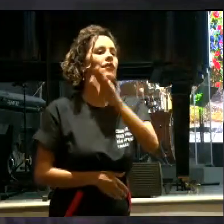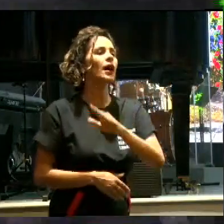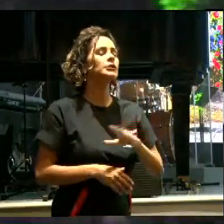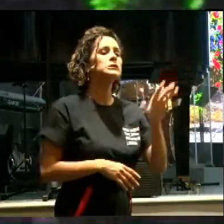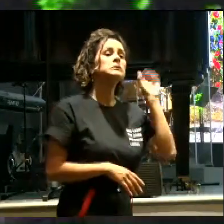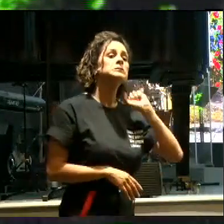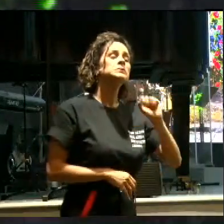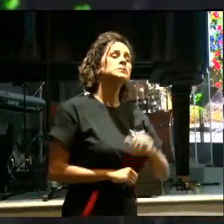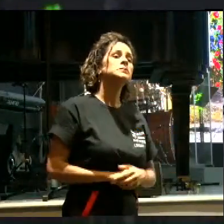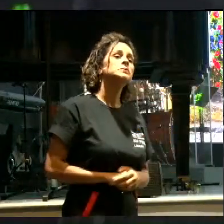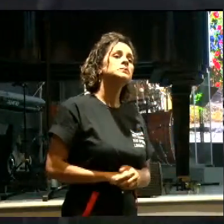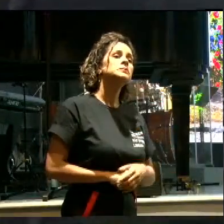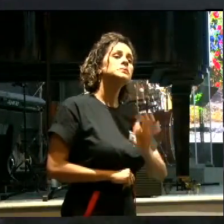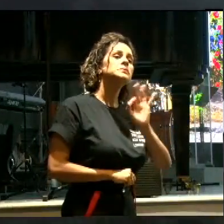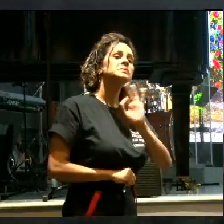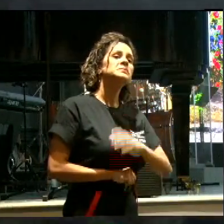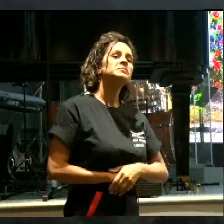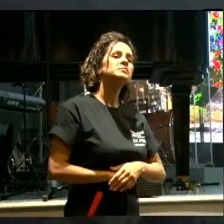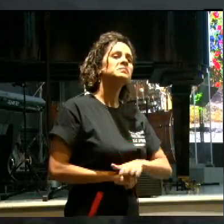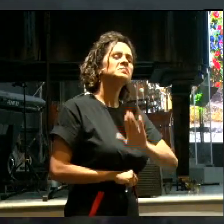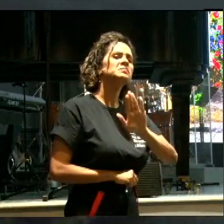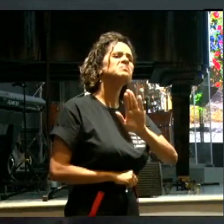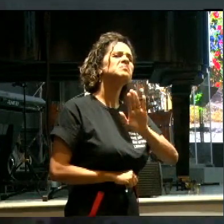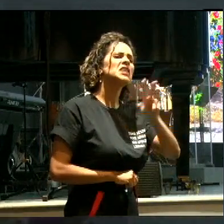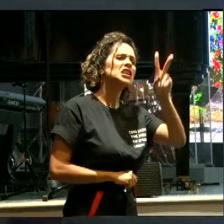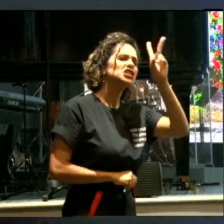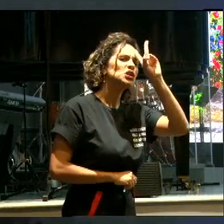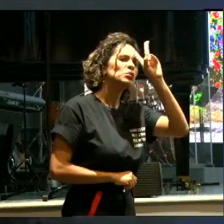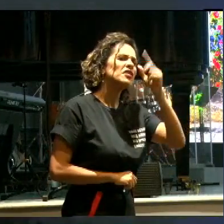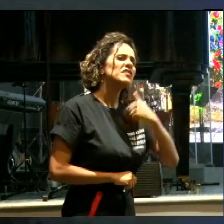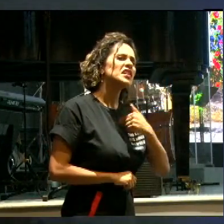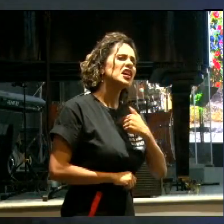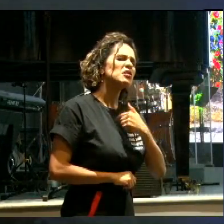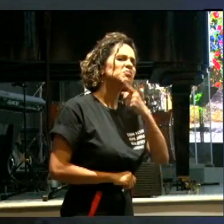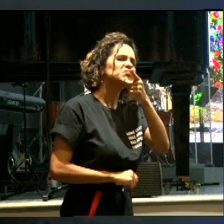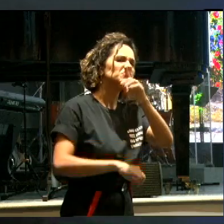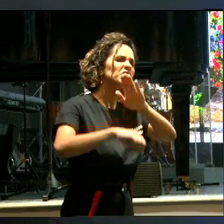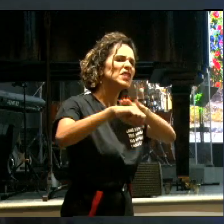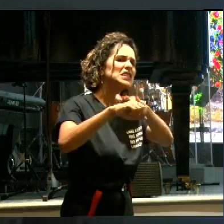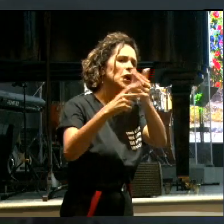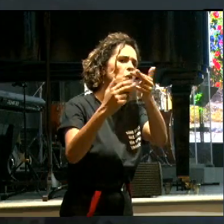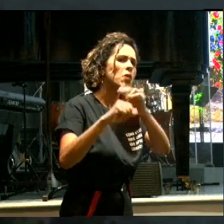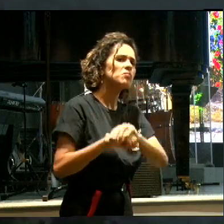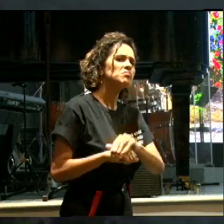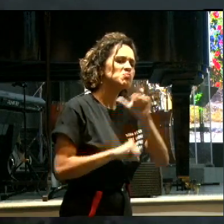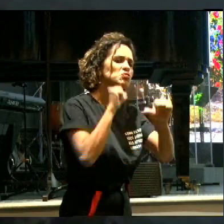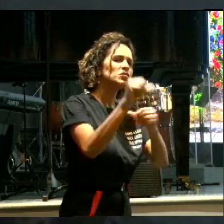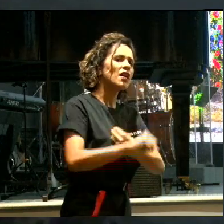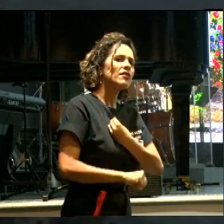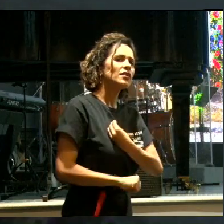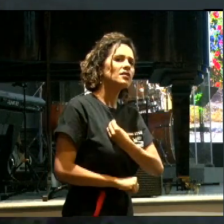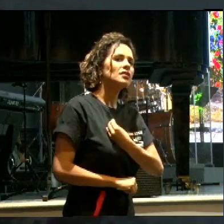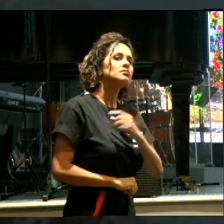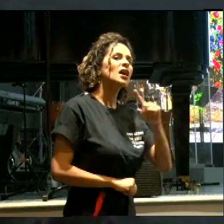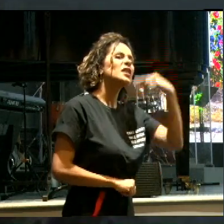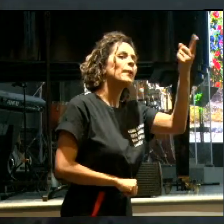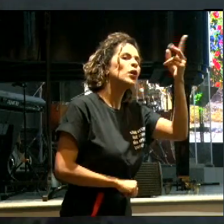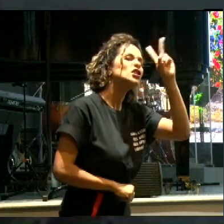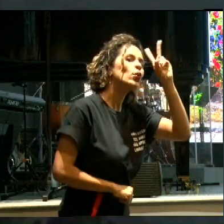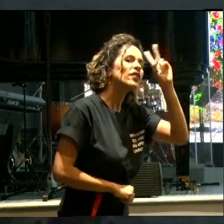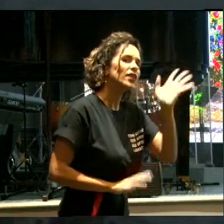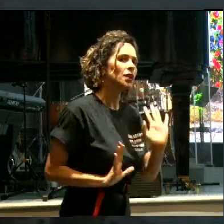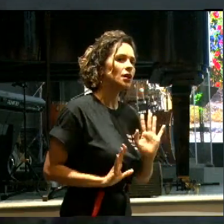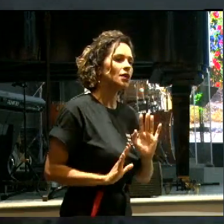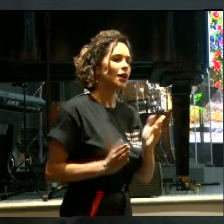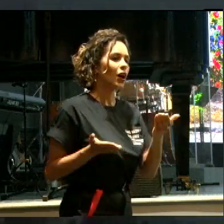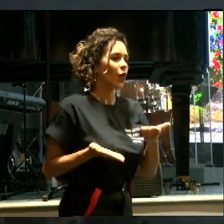falava assim: segunda-feira eu vou colocar isso em prática. Sabe quando que a minha vida mudou? Nunca. Mas aquele